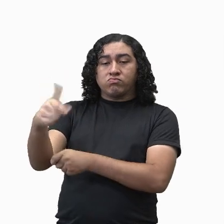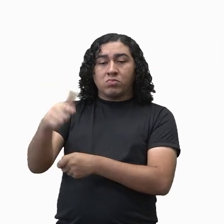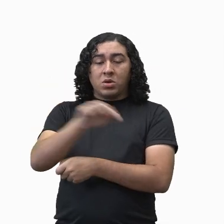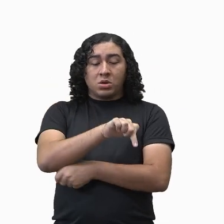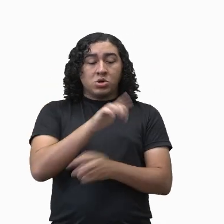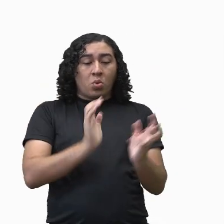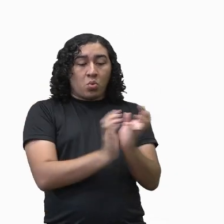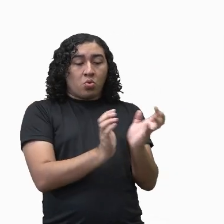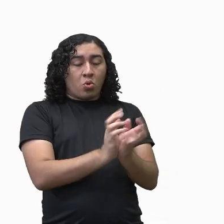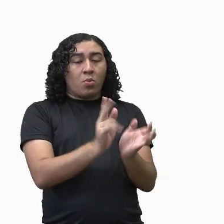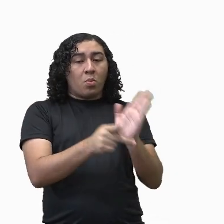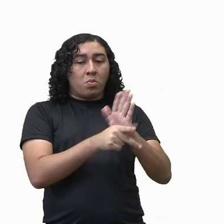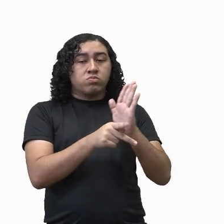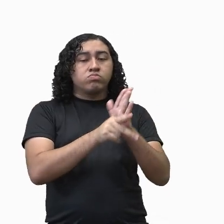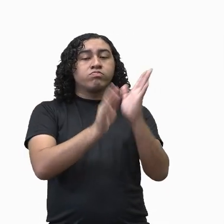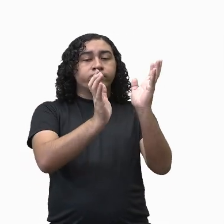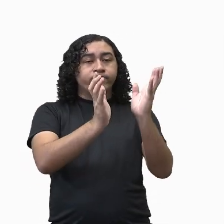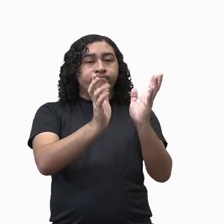dos vertebrados,